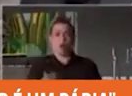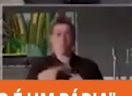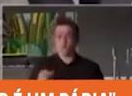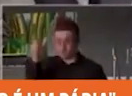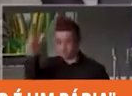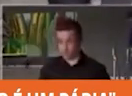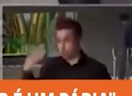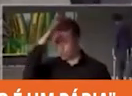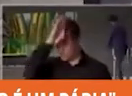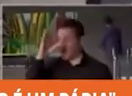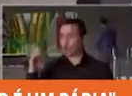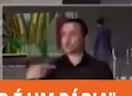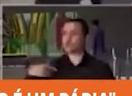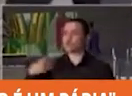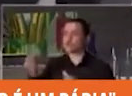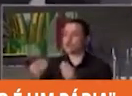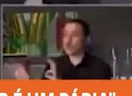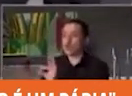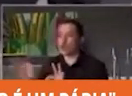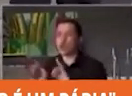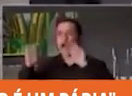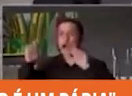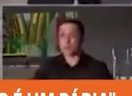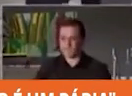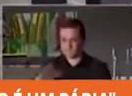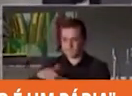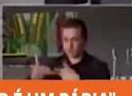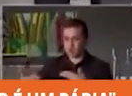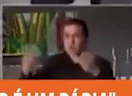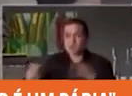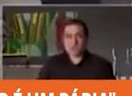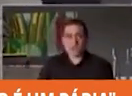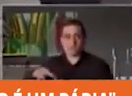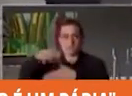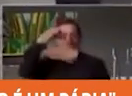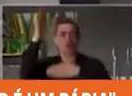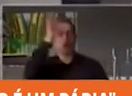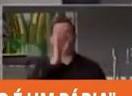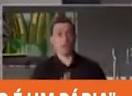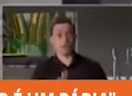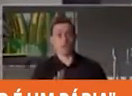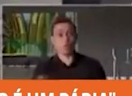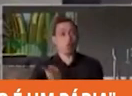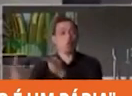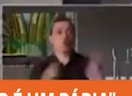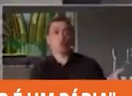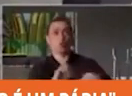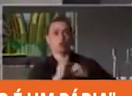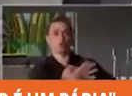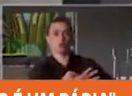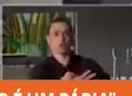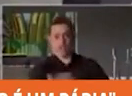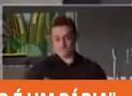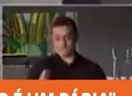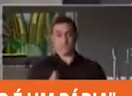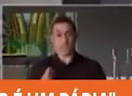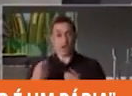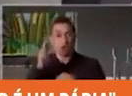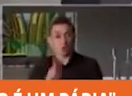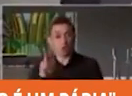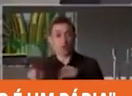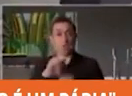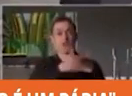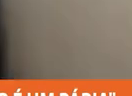senhor não teve capacidade de fazer aquilo que deveria fazer liderar o Brasil contra pandemia defender a vida